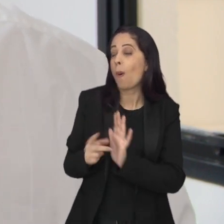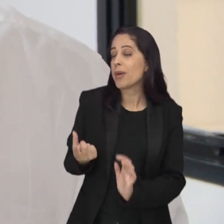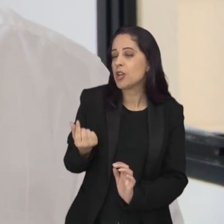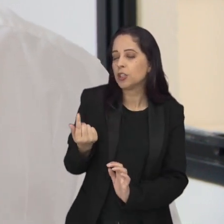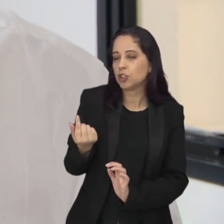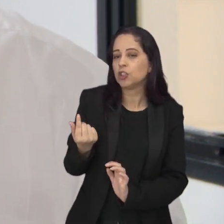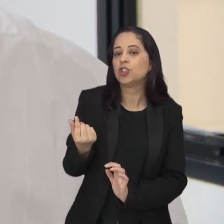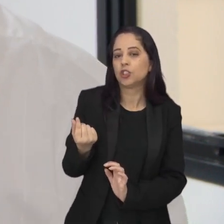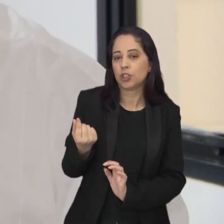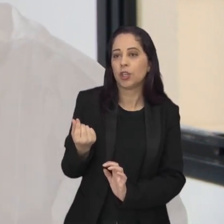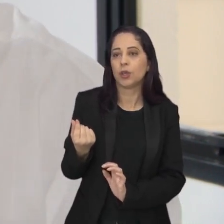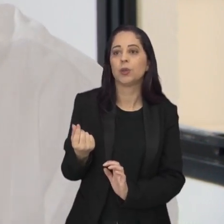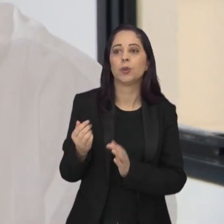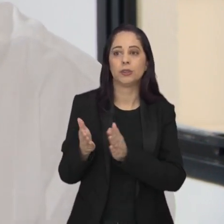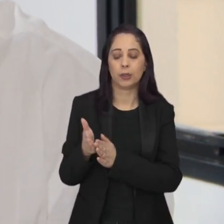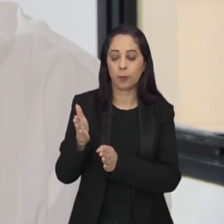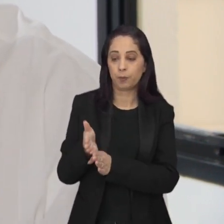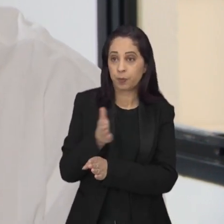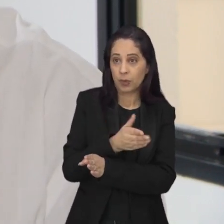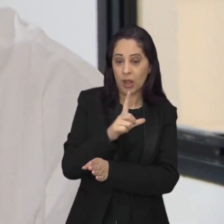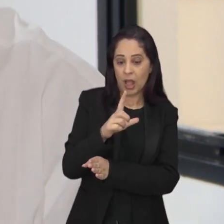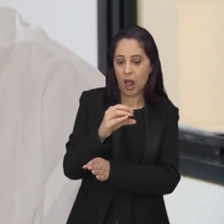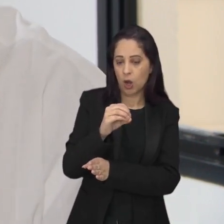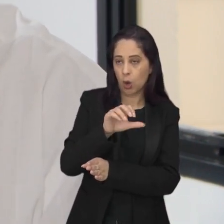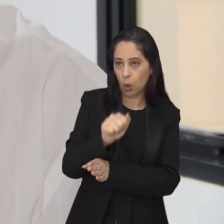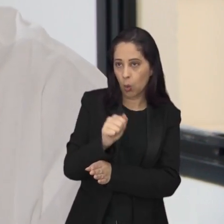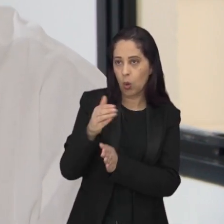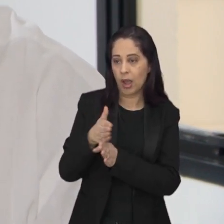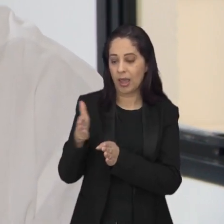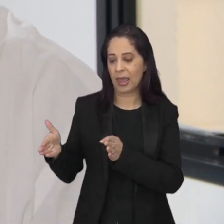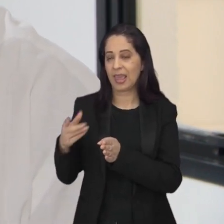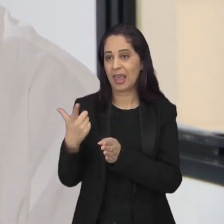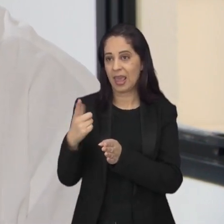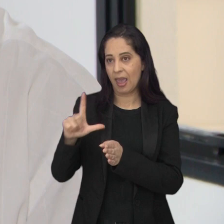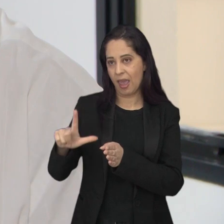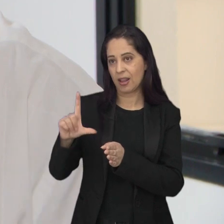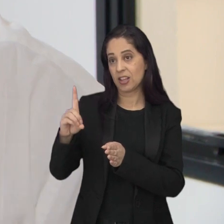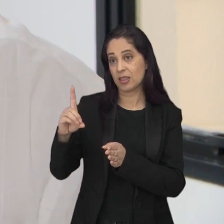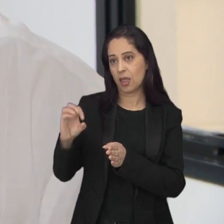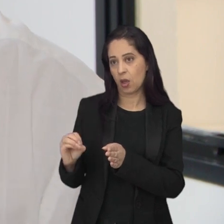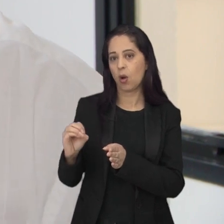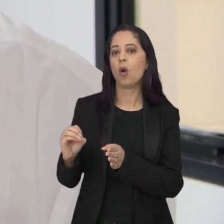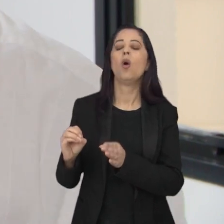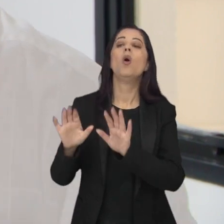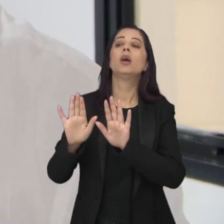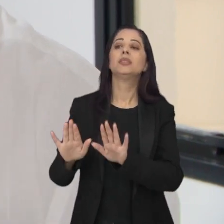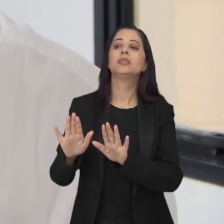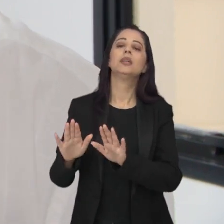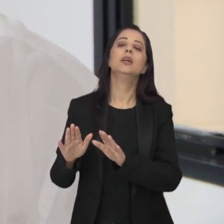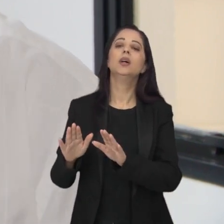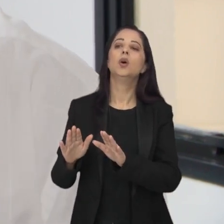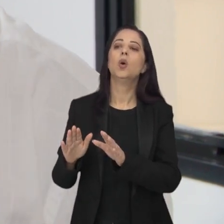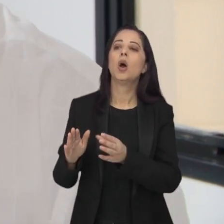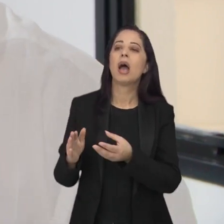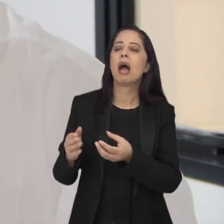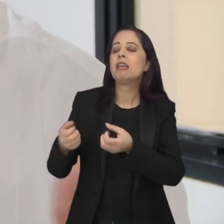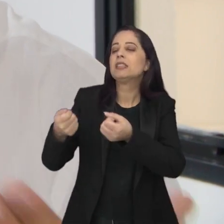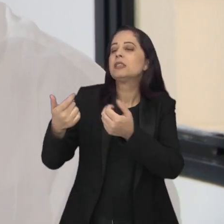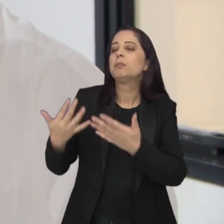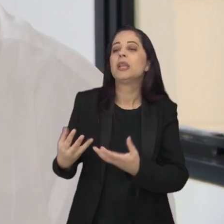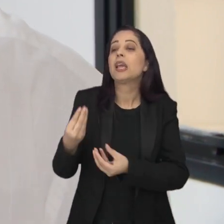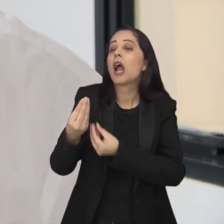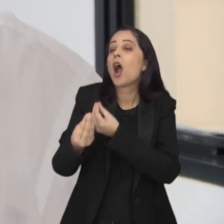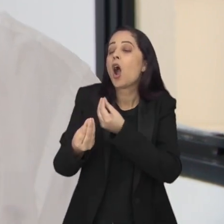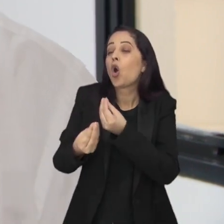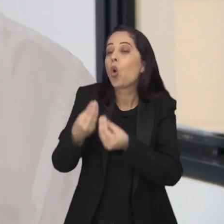no primeiro semestre e a LOA, que é o orçamento, provavelmente dito, no segundo semestre, que define, então, os rumos e o orçamento